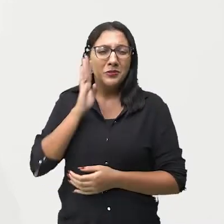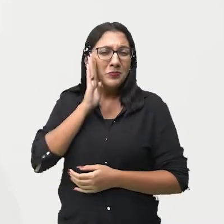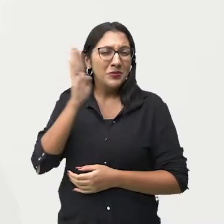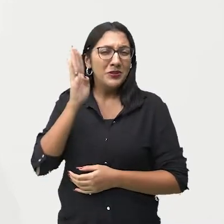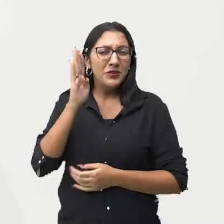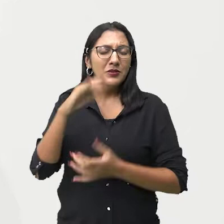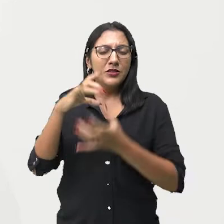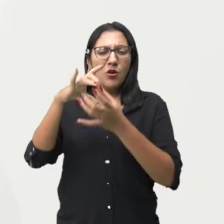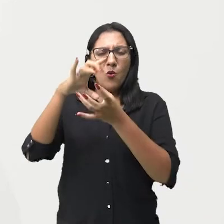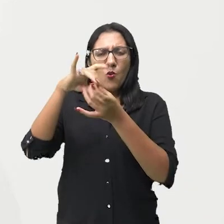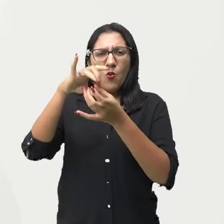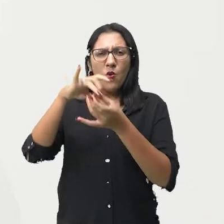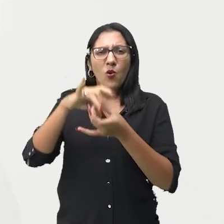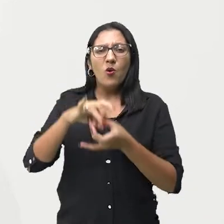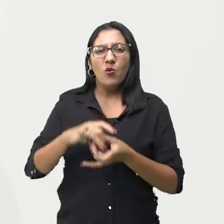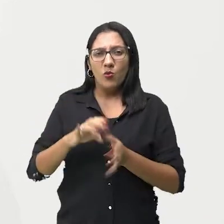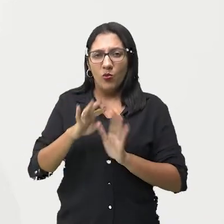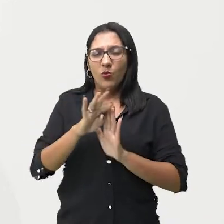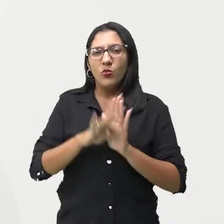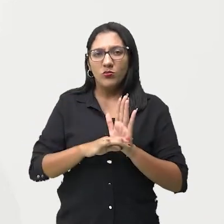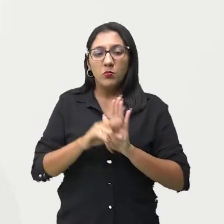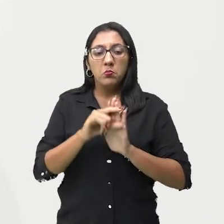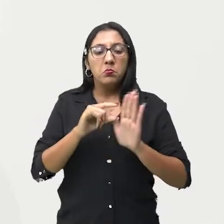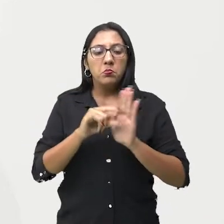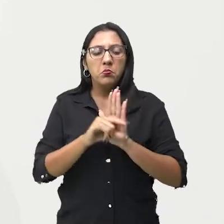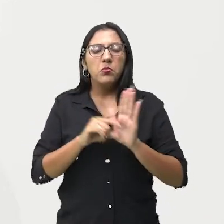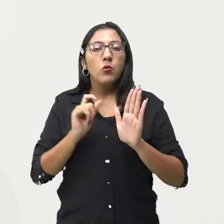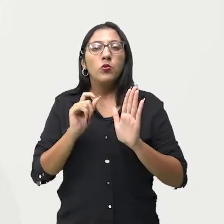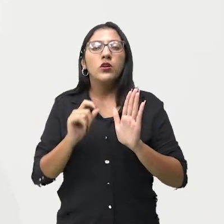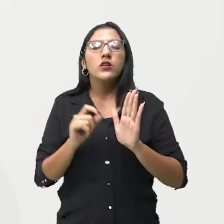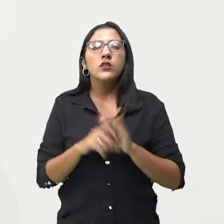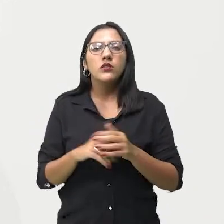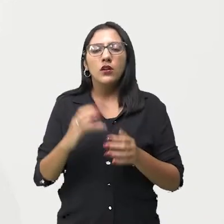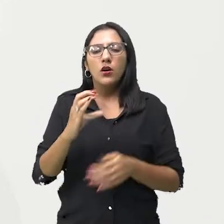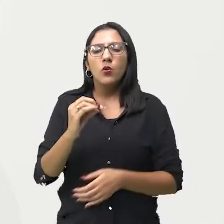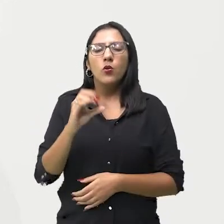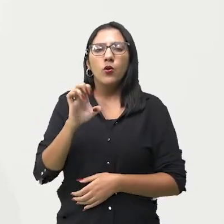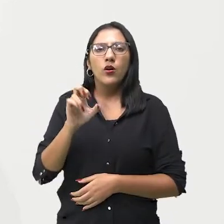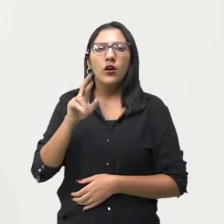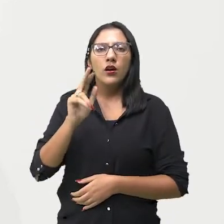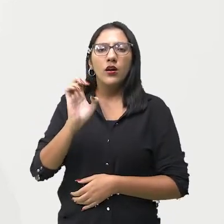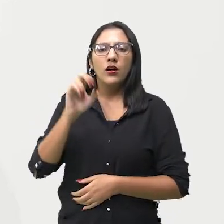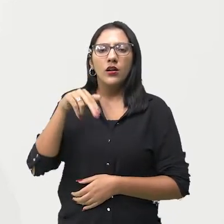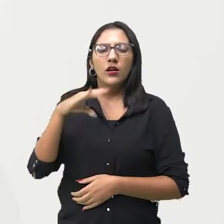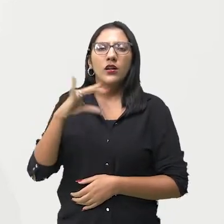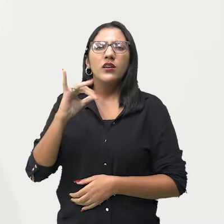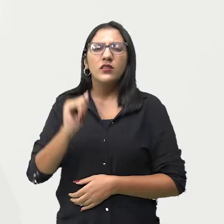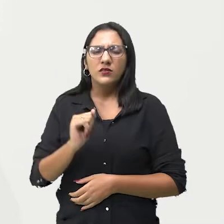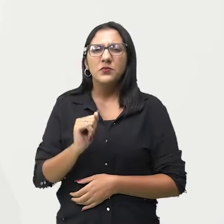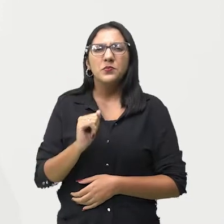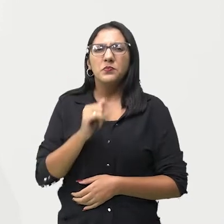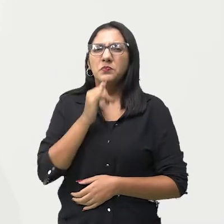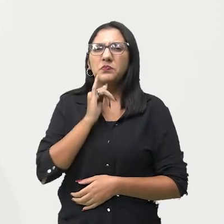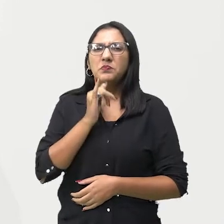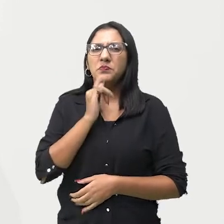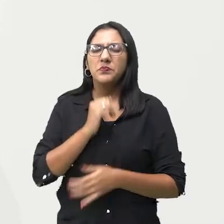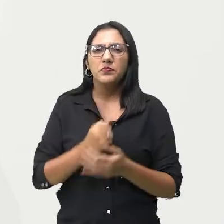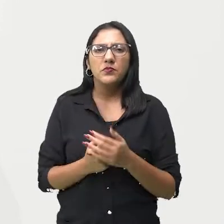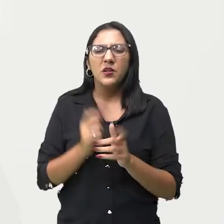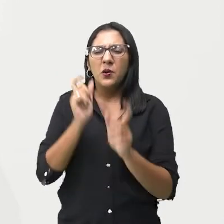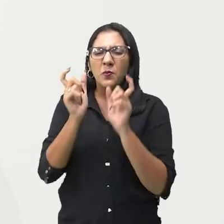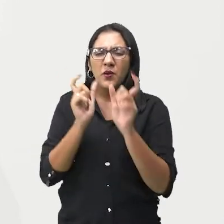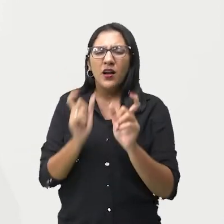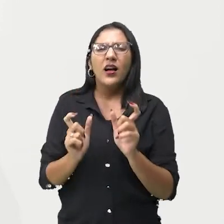coerência textual. Coerência, ou seja, evita dizer uma coisa que não